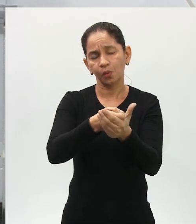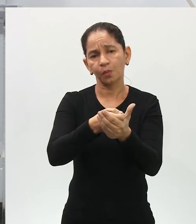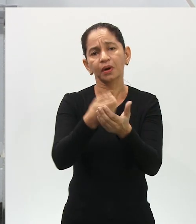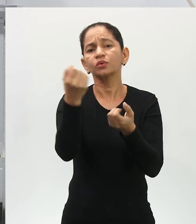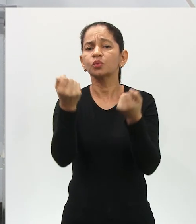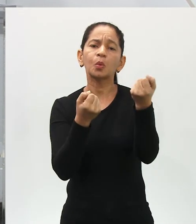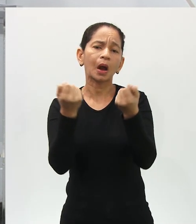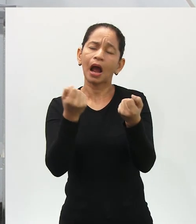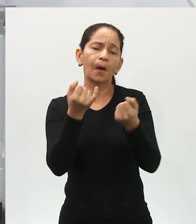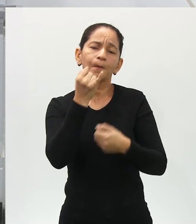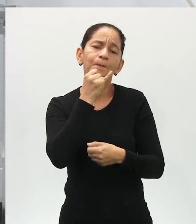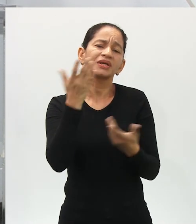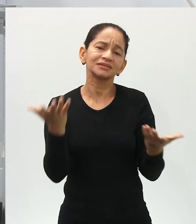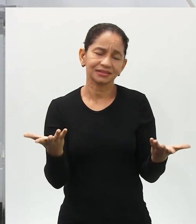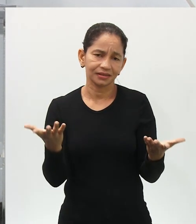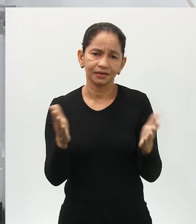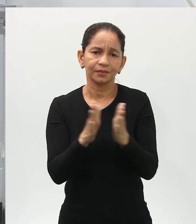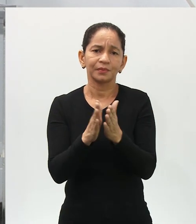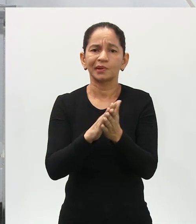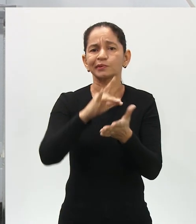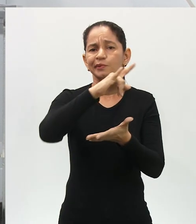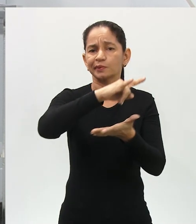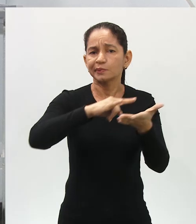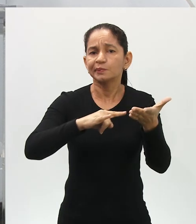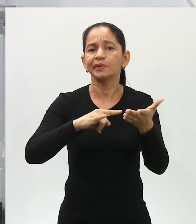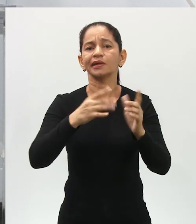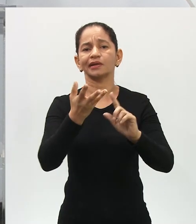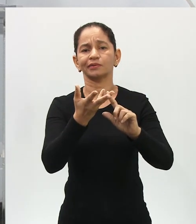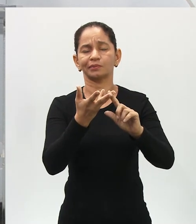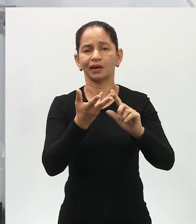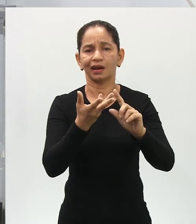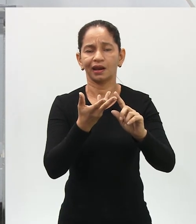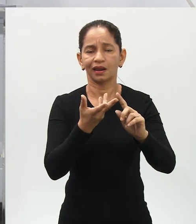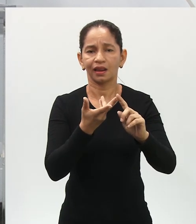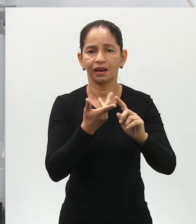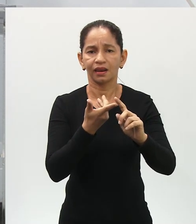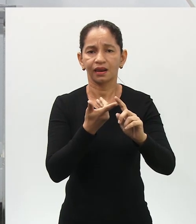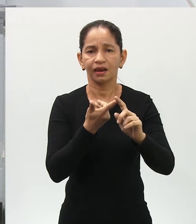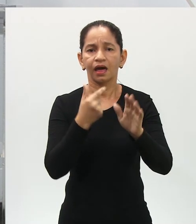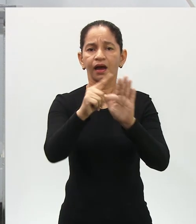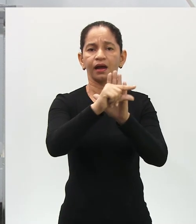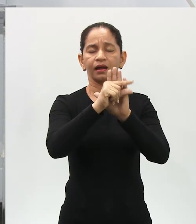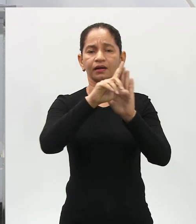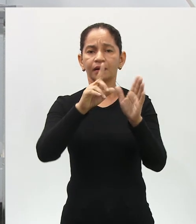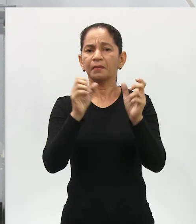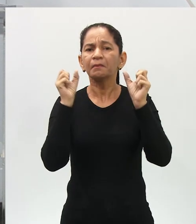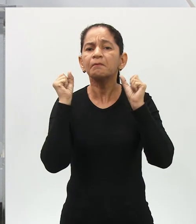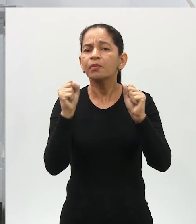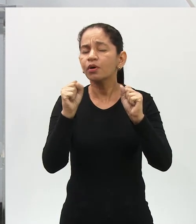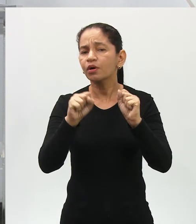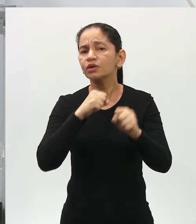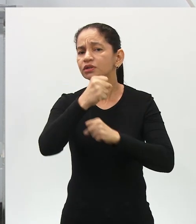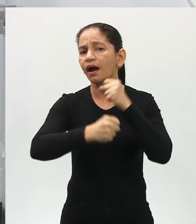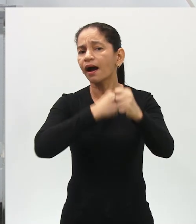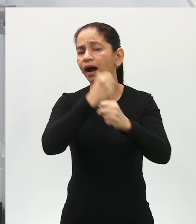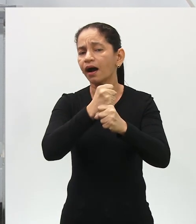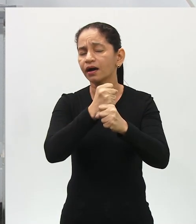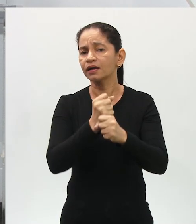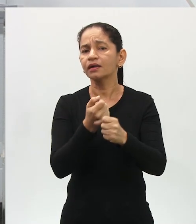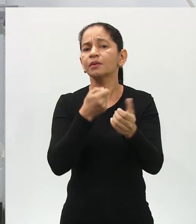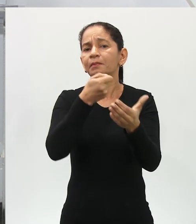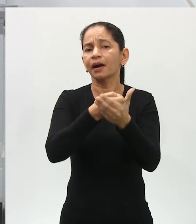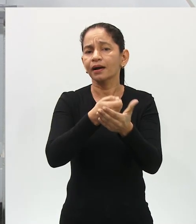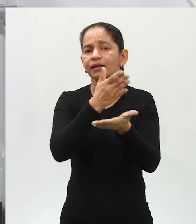carro, a gente não precisa criar um documento, uma lei, como plano plurianual, para ver se a gente pode ficar por vários anos